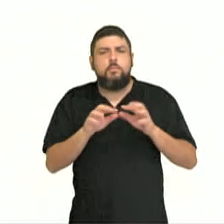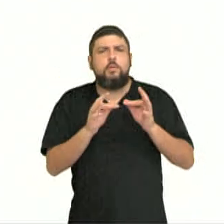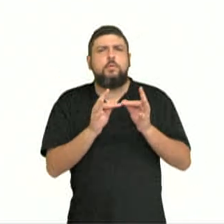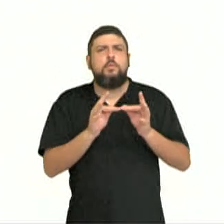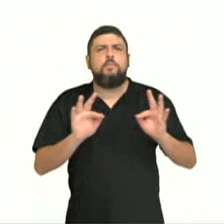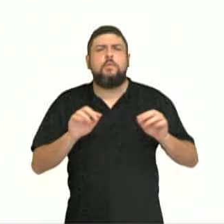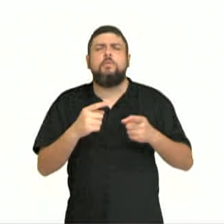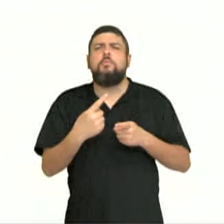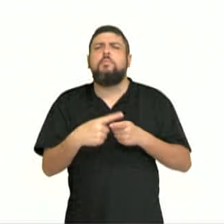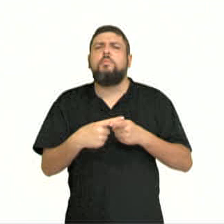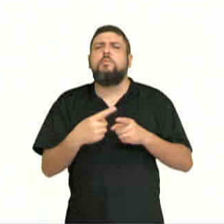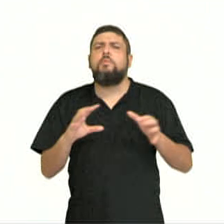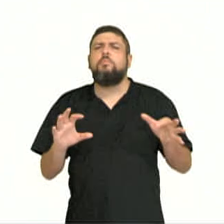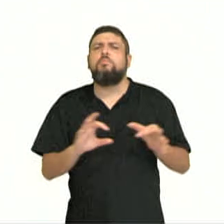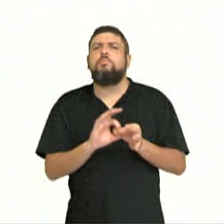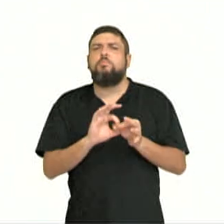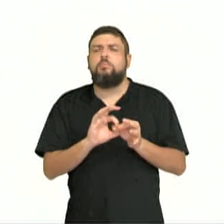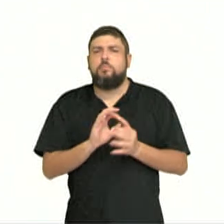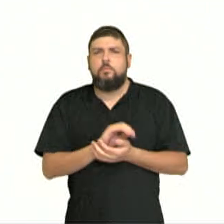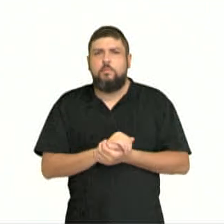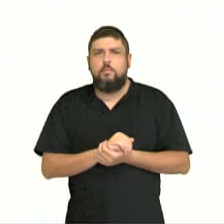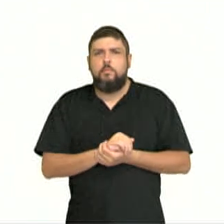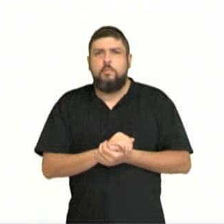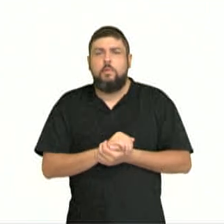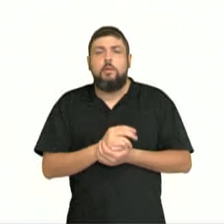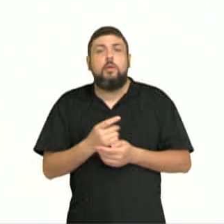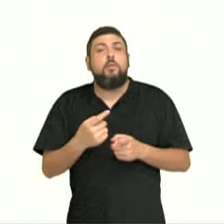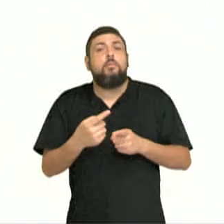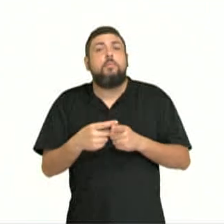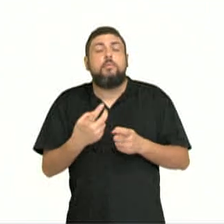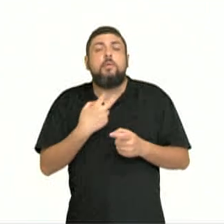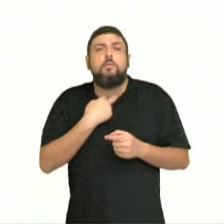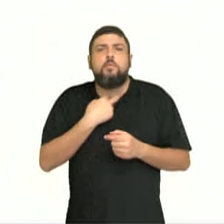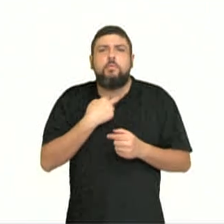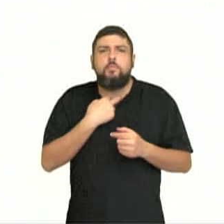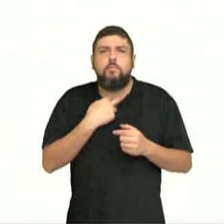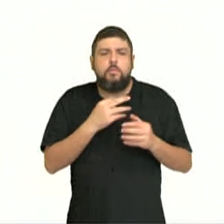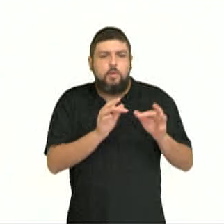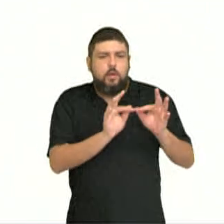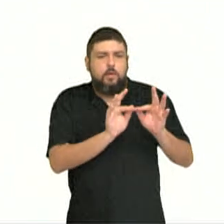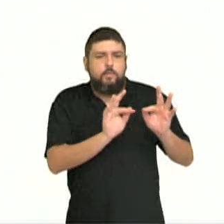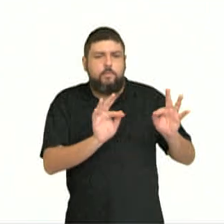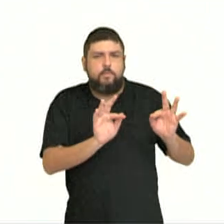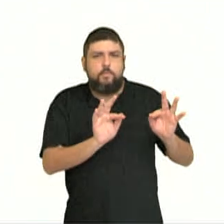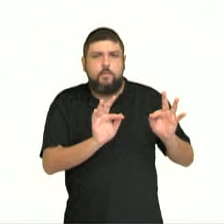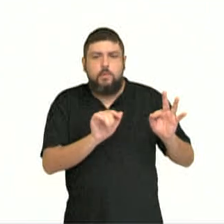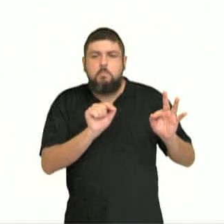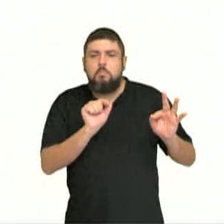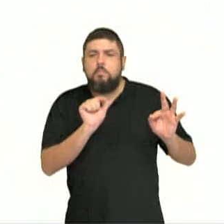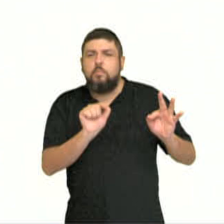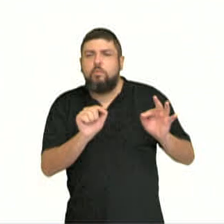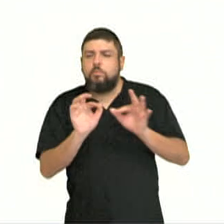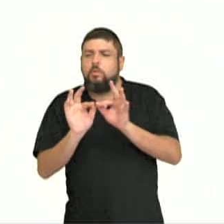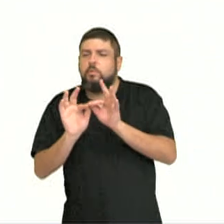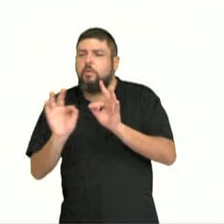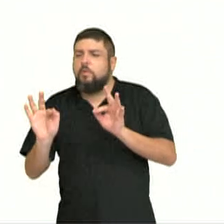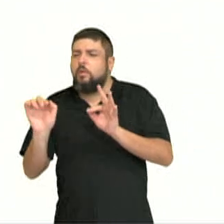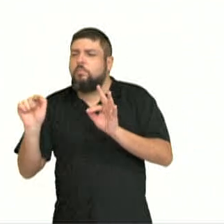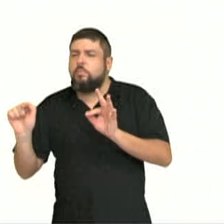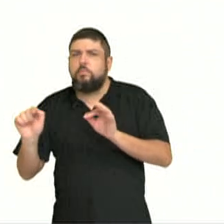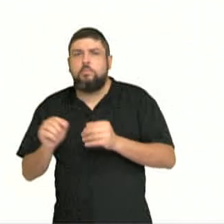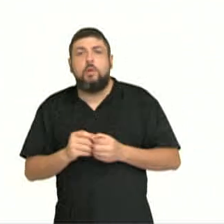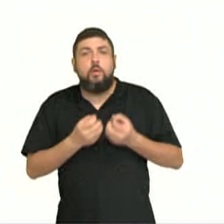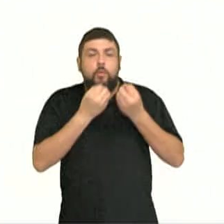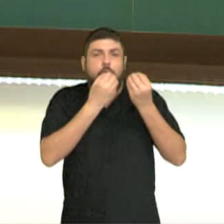é subordinada? Porque eu não posso escrever as orações separadamente, ó. Eu não posso dizer só que conta-se.